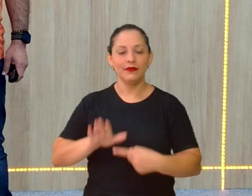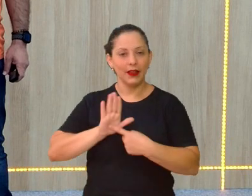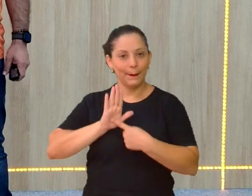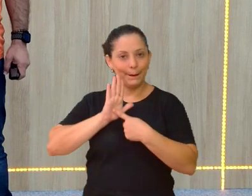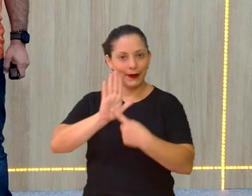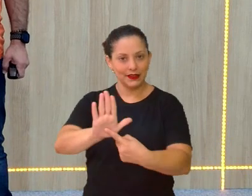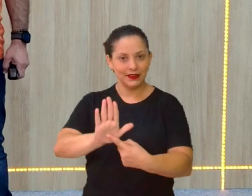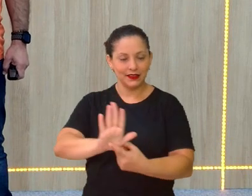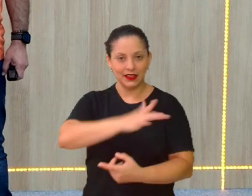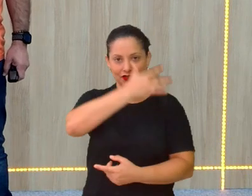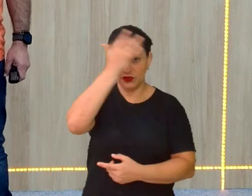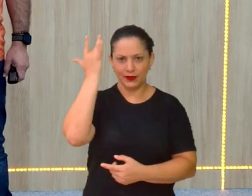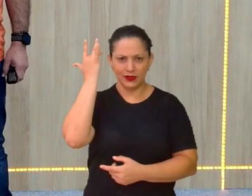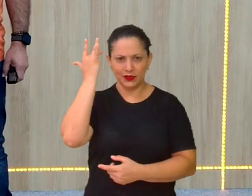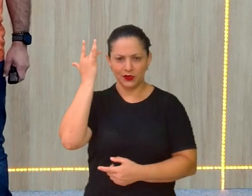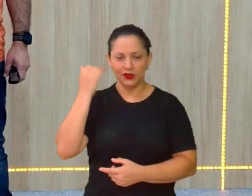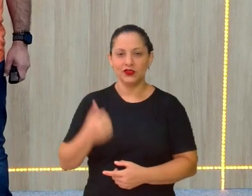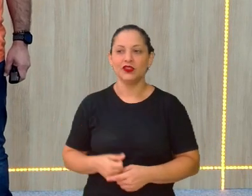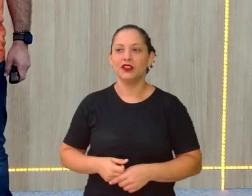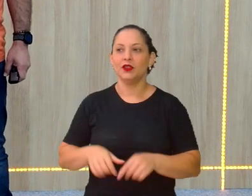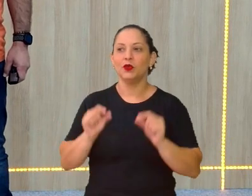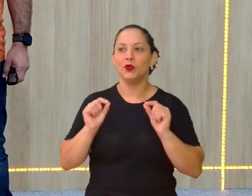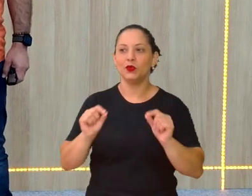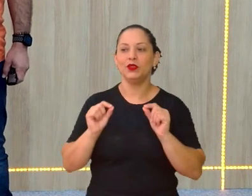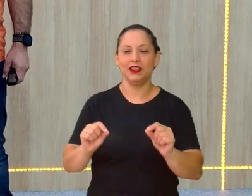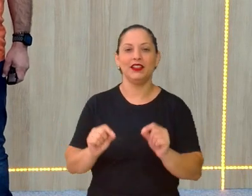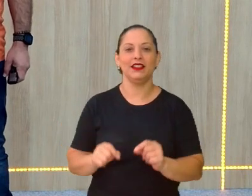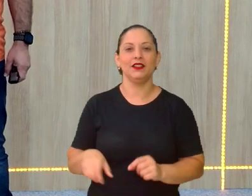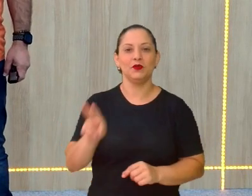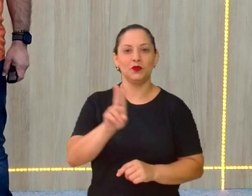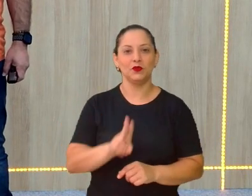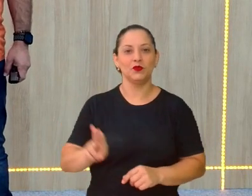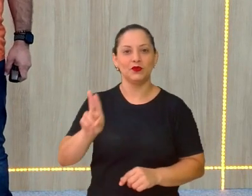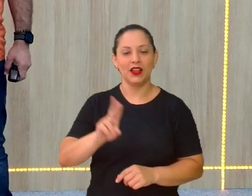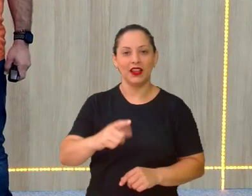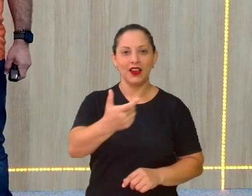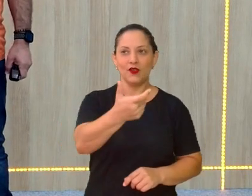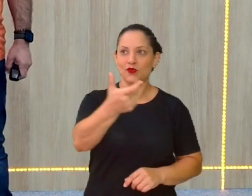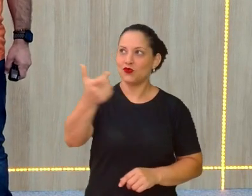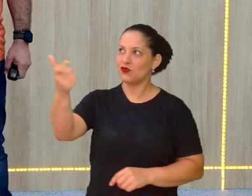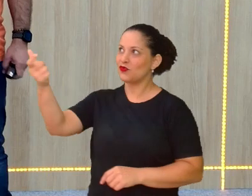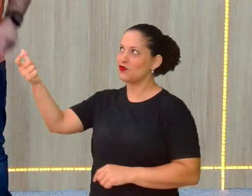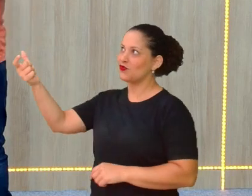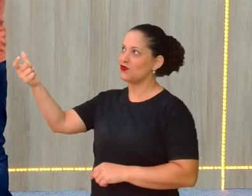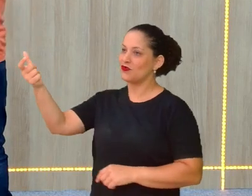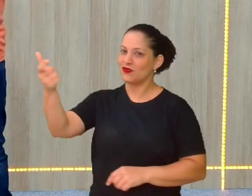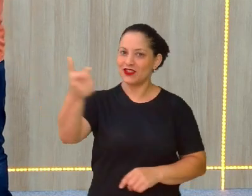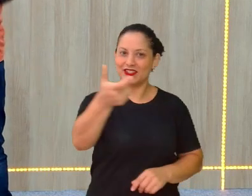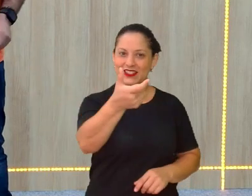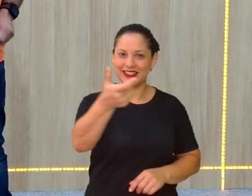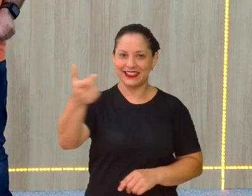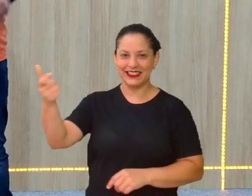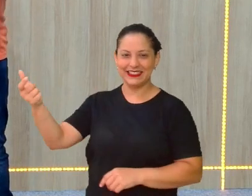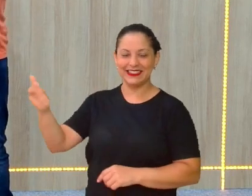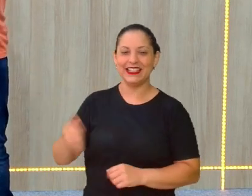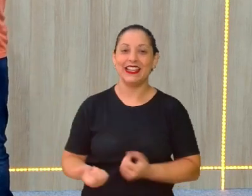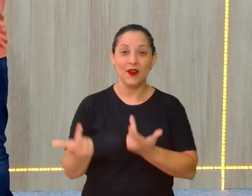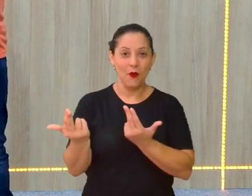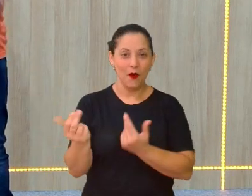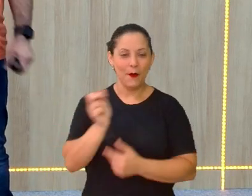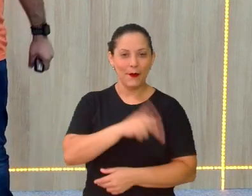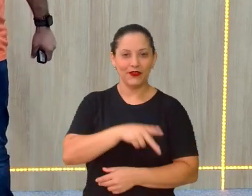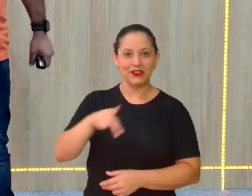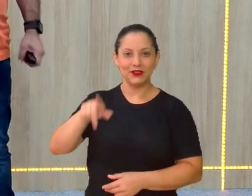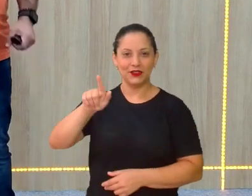o pessoal fazendo um rios ao vivo aqui, pelo adotar a ideia do professor Gilson. O professor Gilson é todo